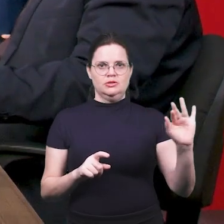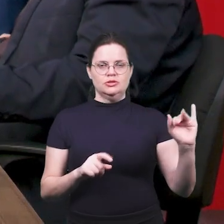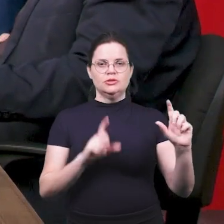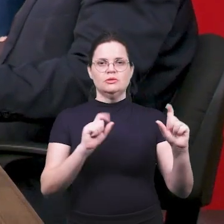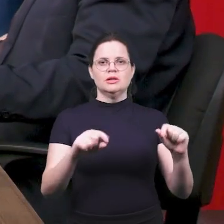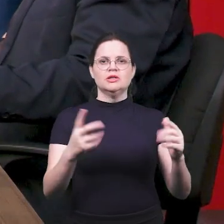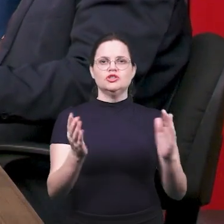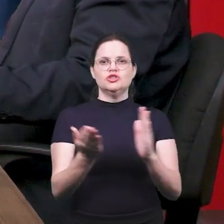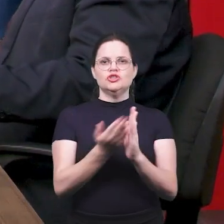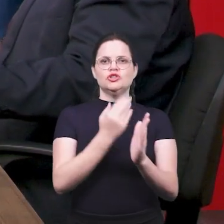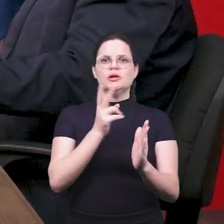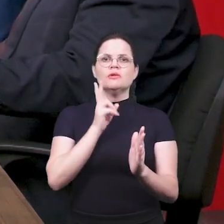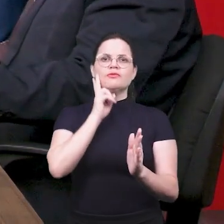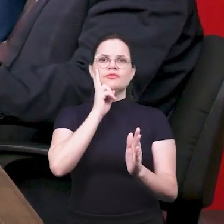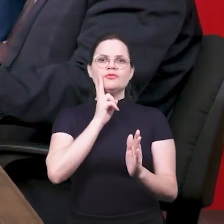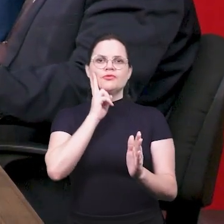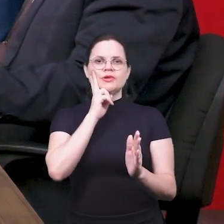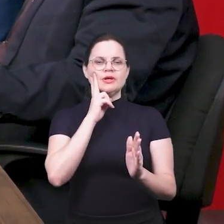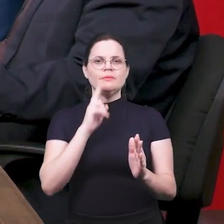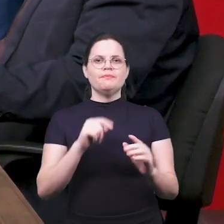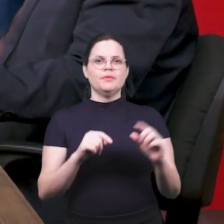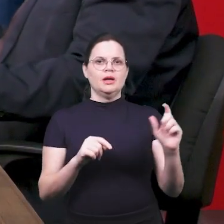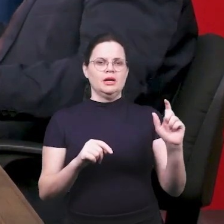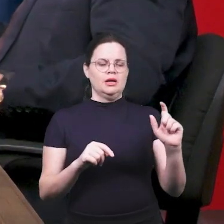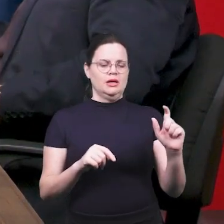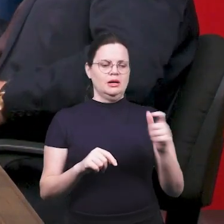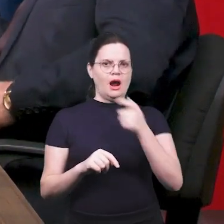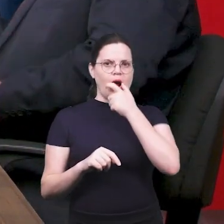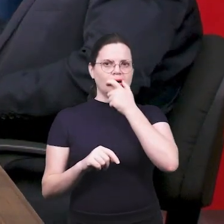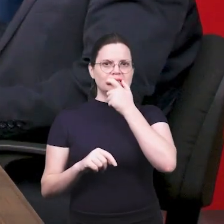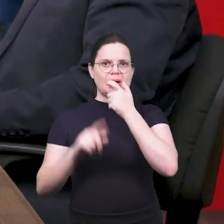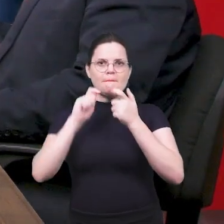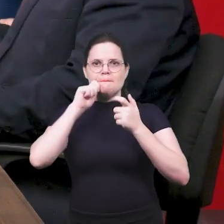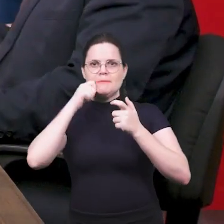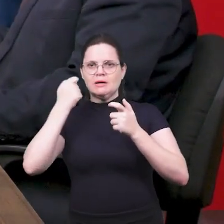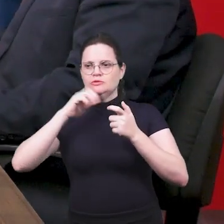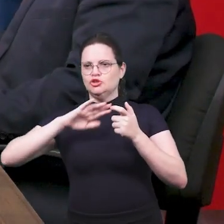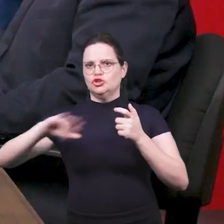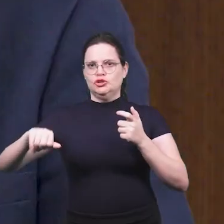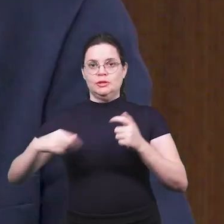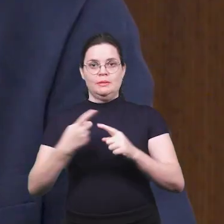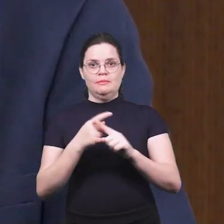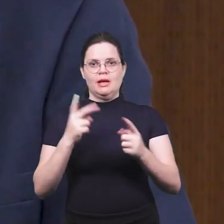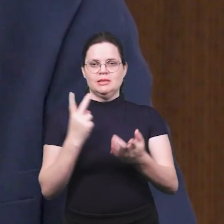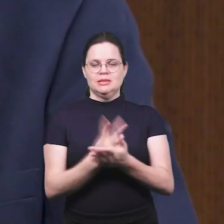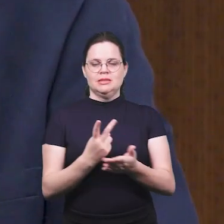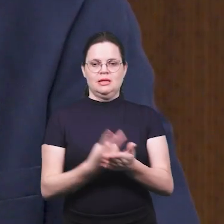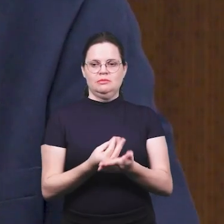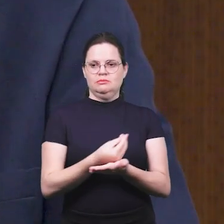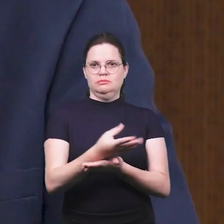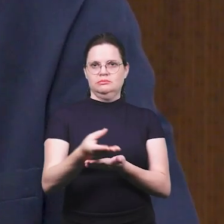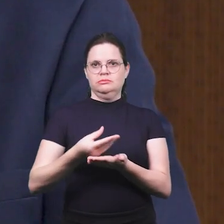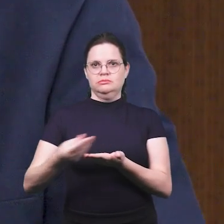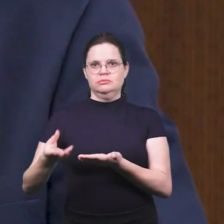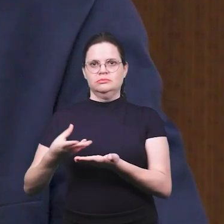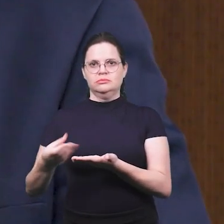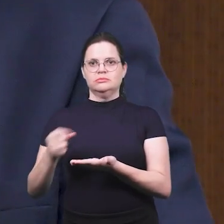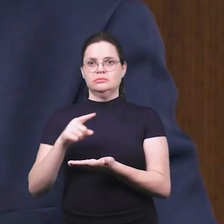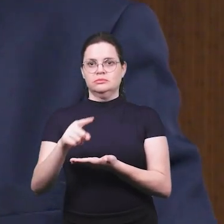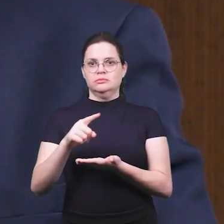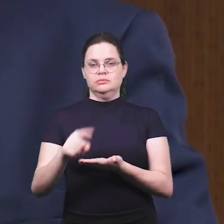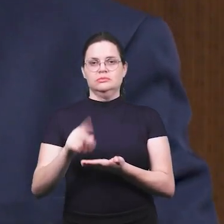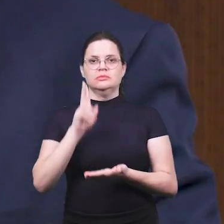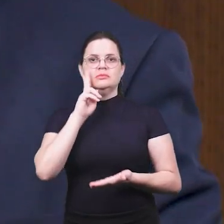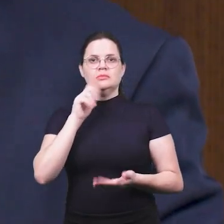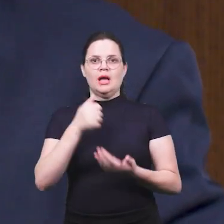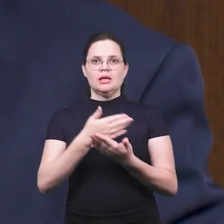colocaram ali a hóstia no lugar do pão. E tinha uma coisa, toda vez que era servido a ceia, eles colocavam que